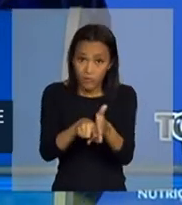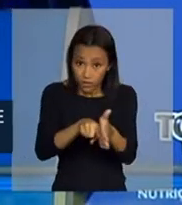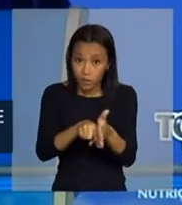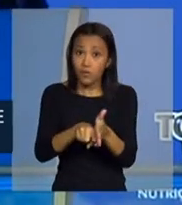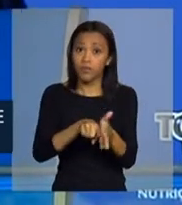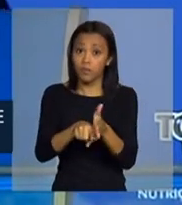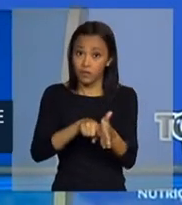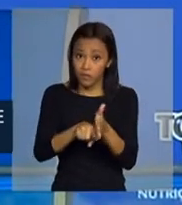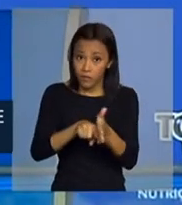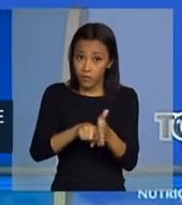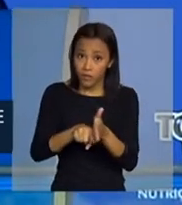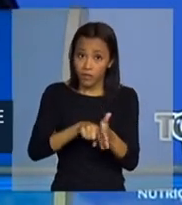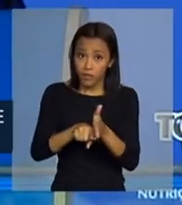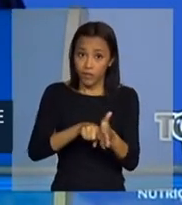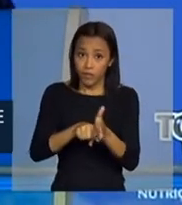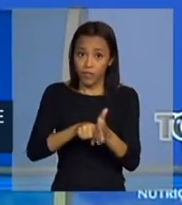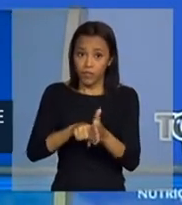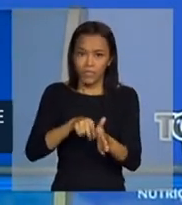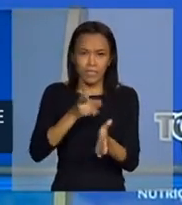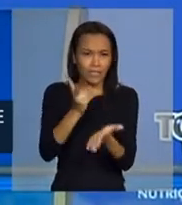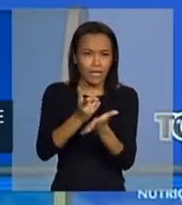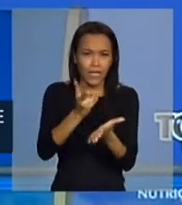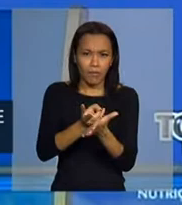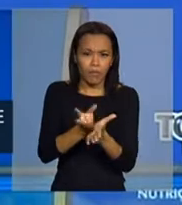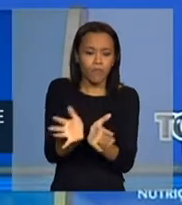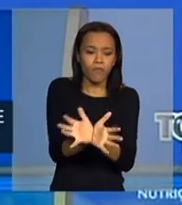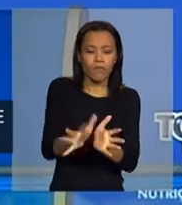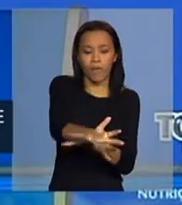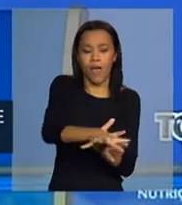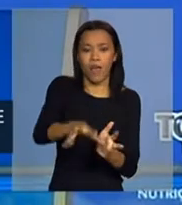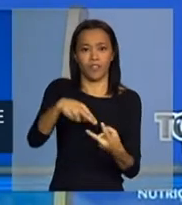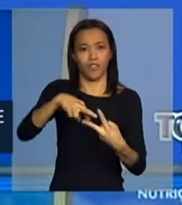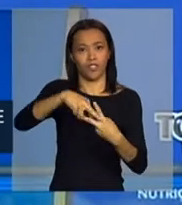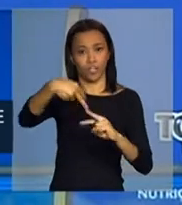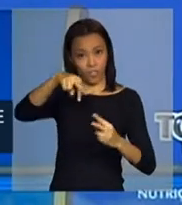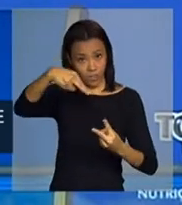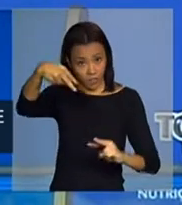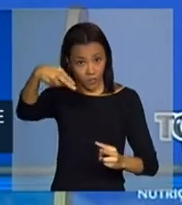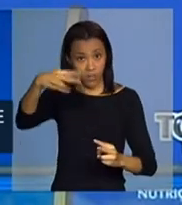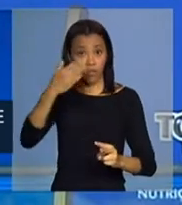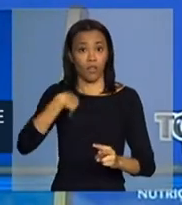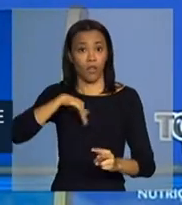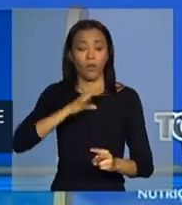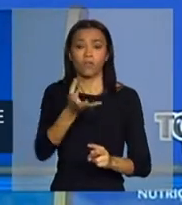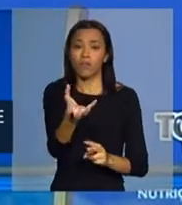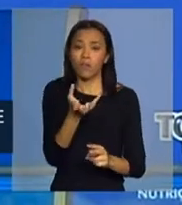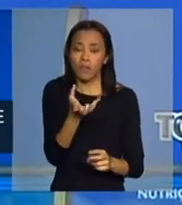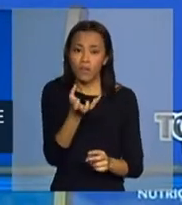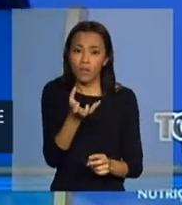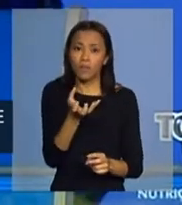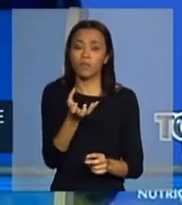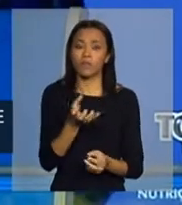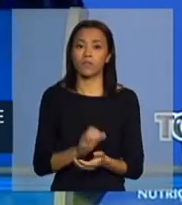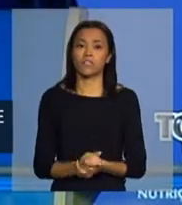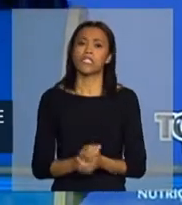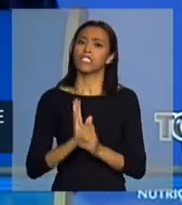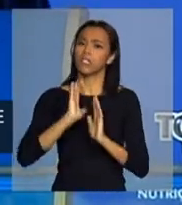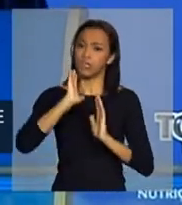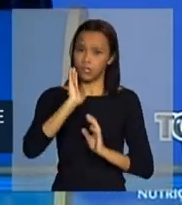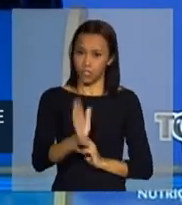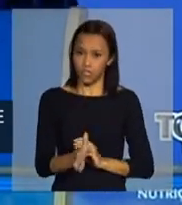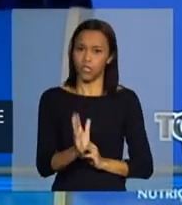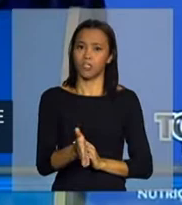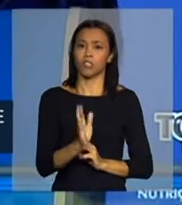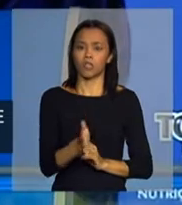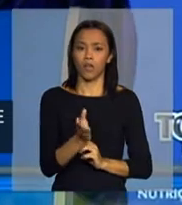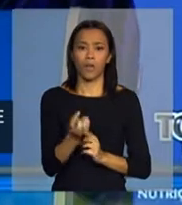de fronteira na área genética. Nós queremos e estamos